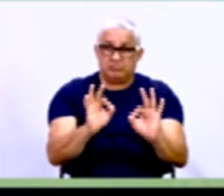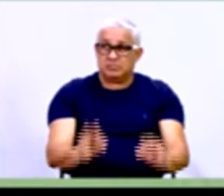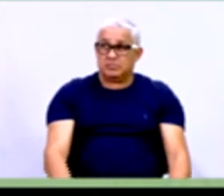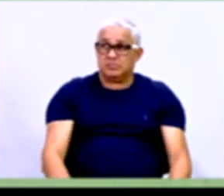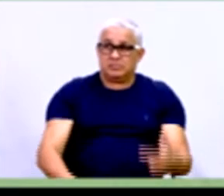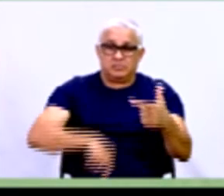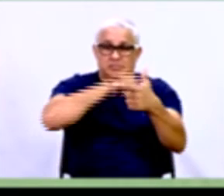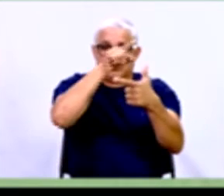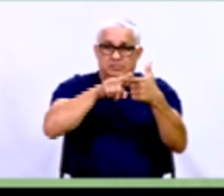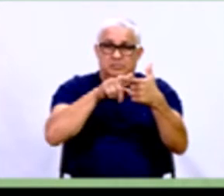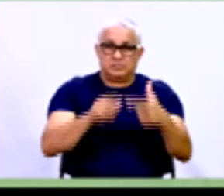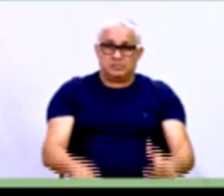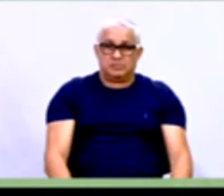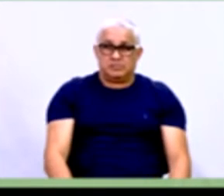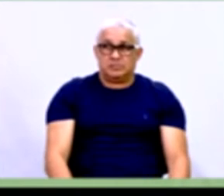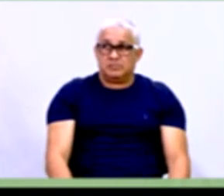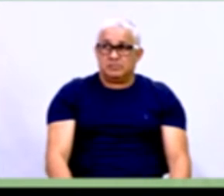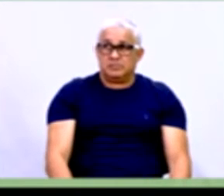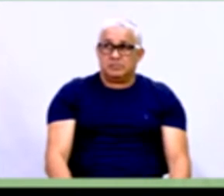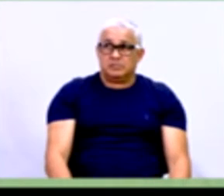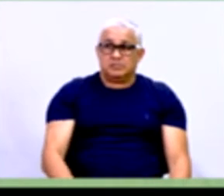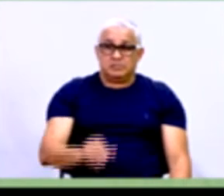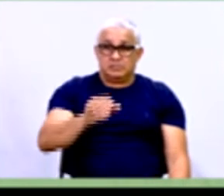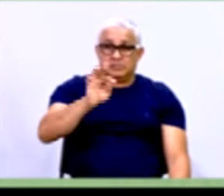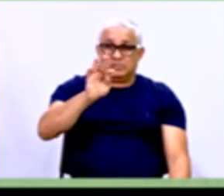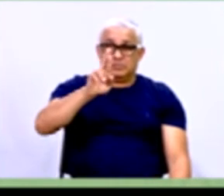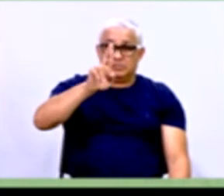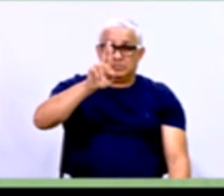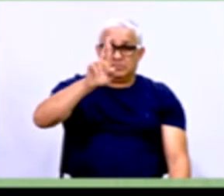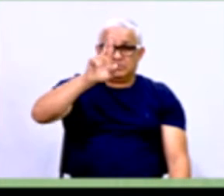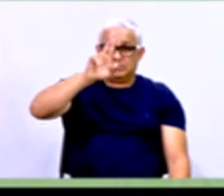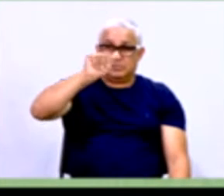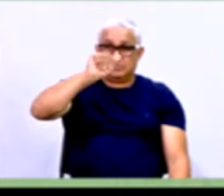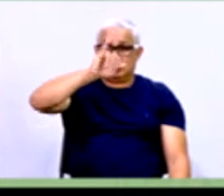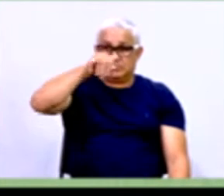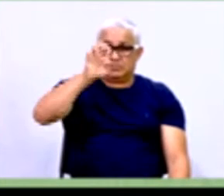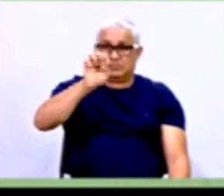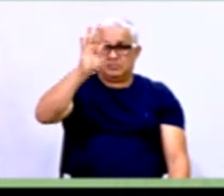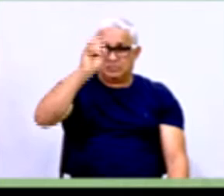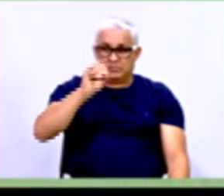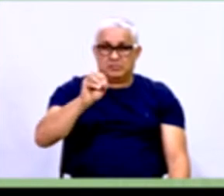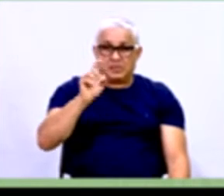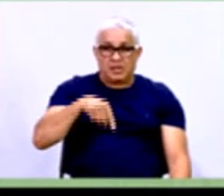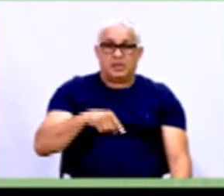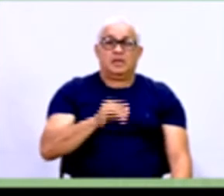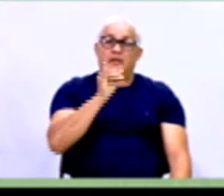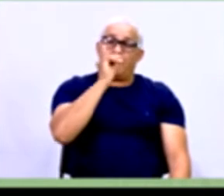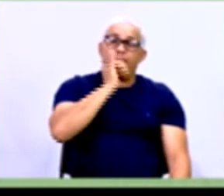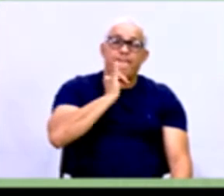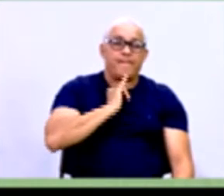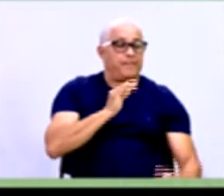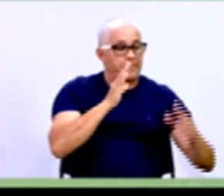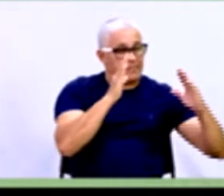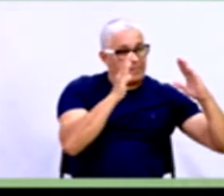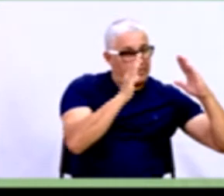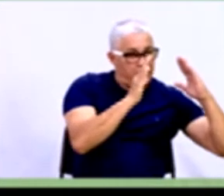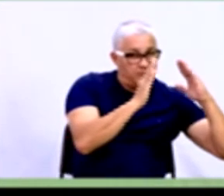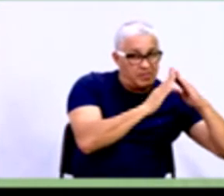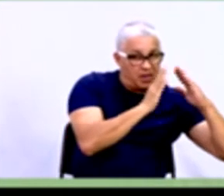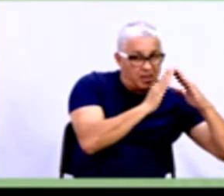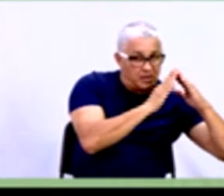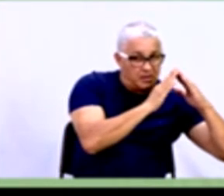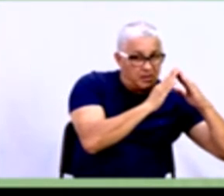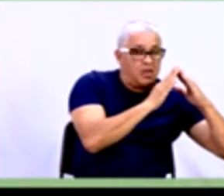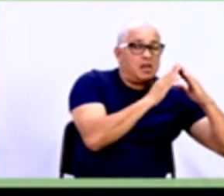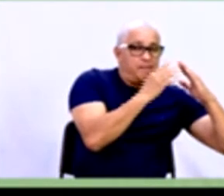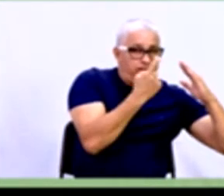segundo caso, é um acidente de trajeto. É aquele que ocorre no percurso habitual, entre o local da